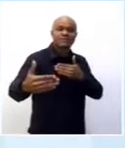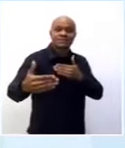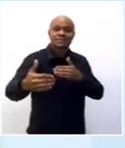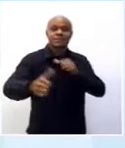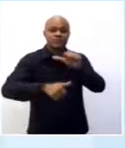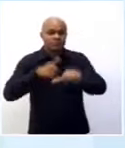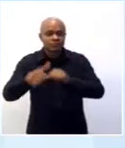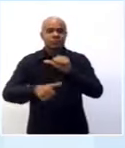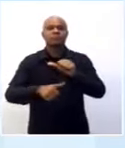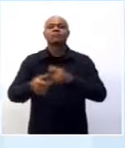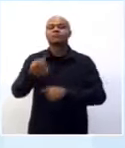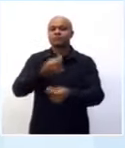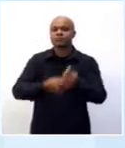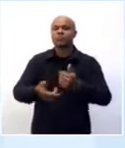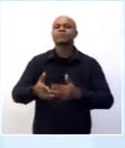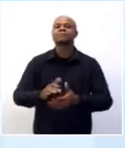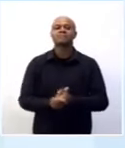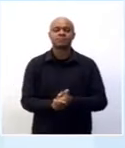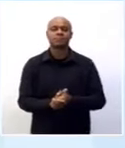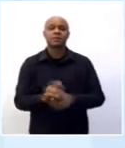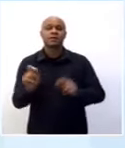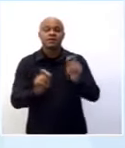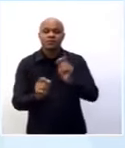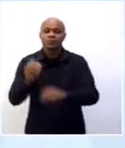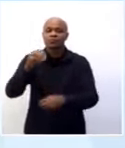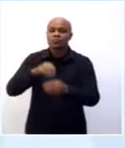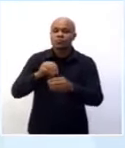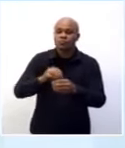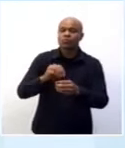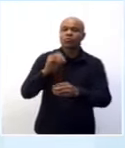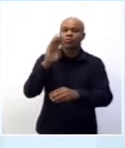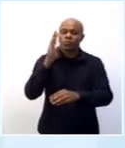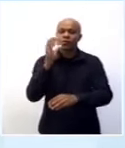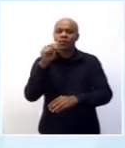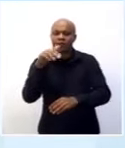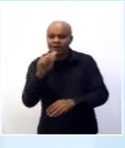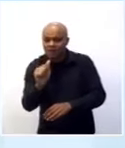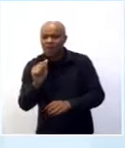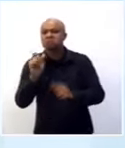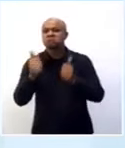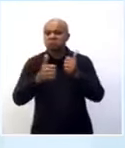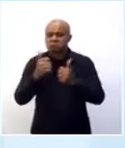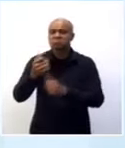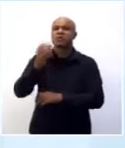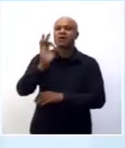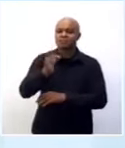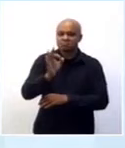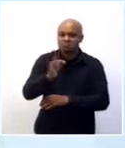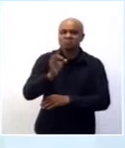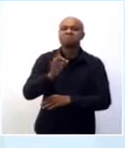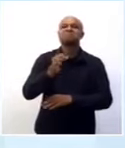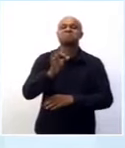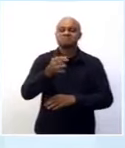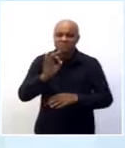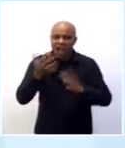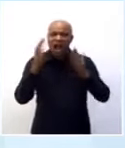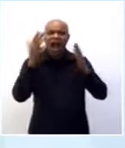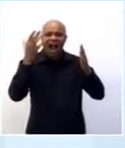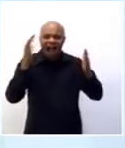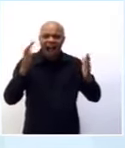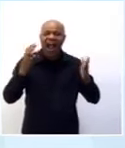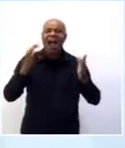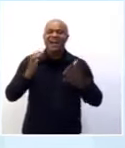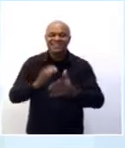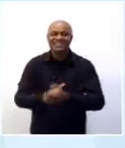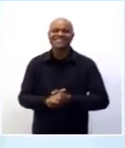transição geoeconômica? Quem colocou cana-de-açúcar e pecuária acertou. Pode vibrar aí, pode